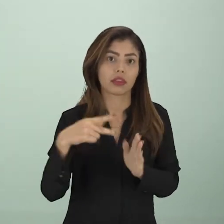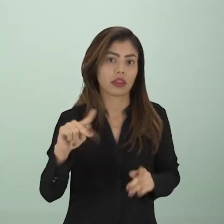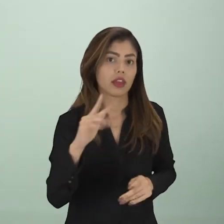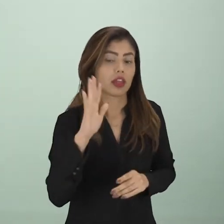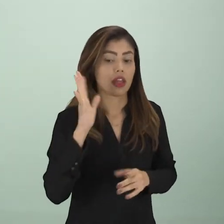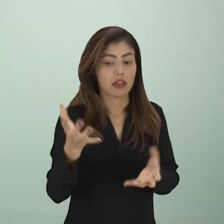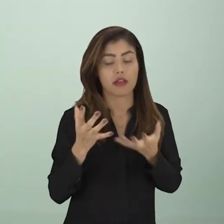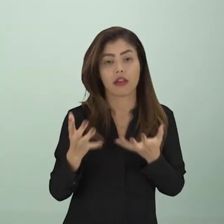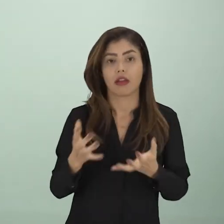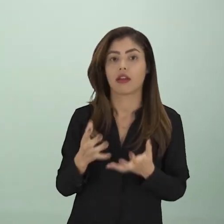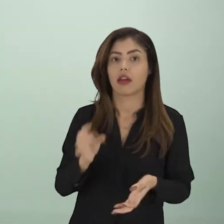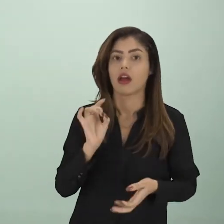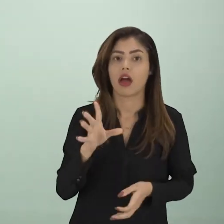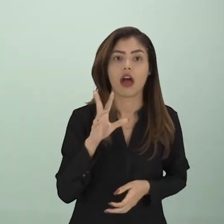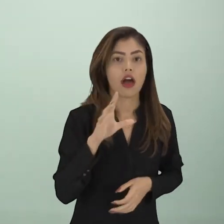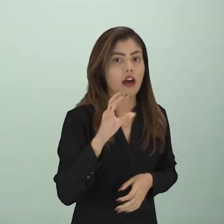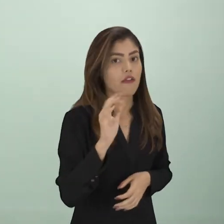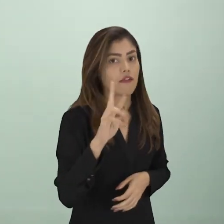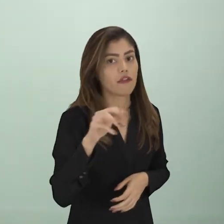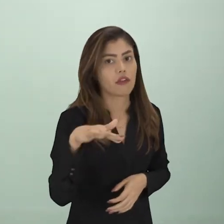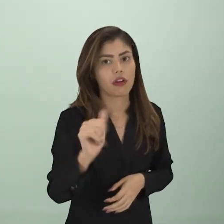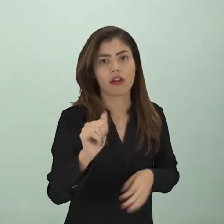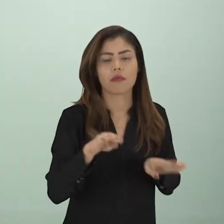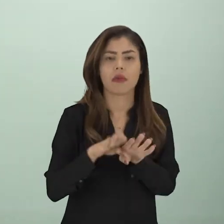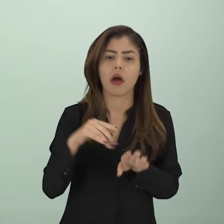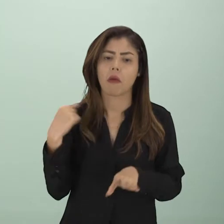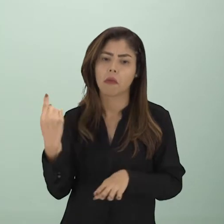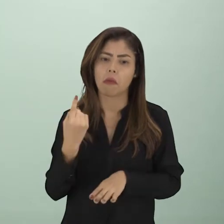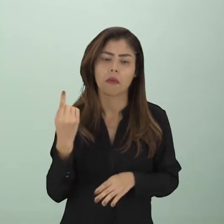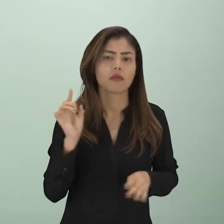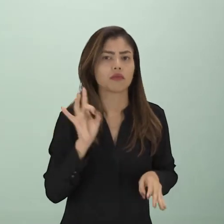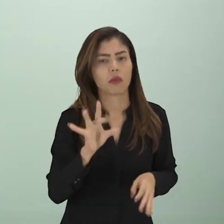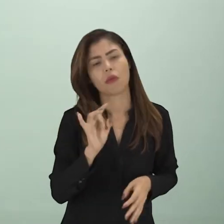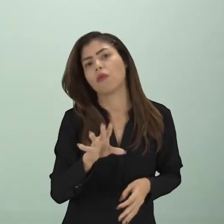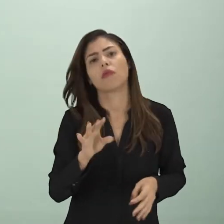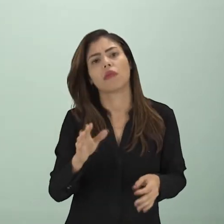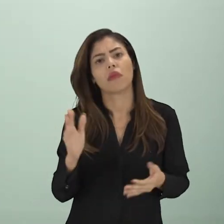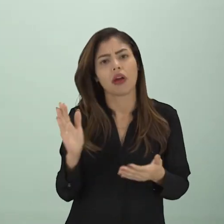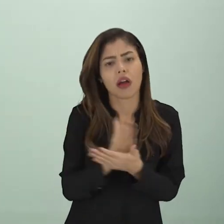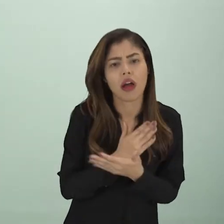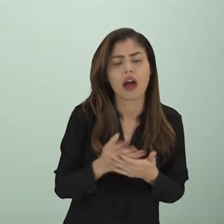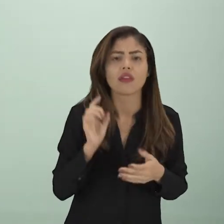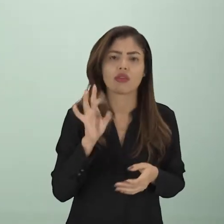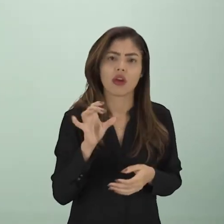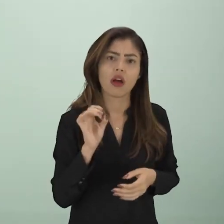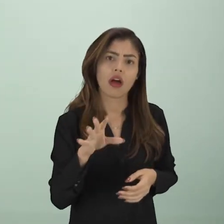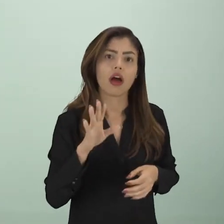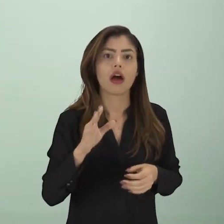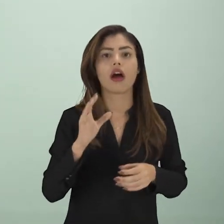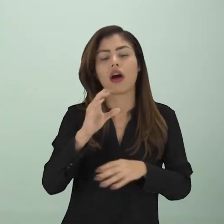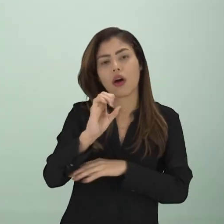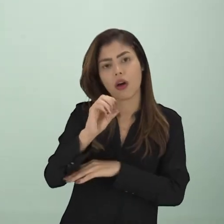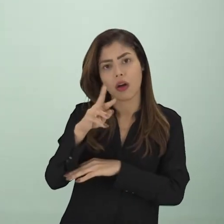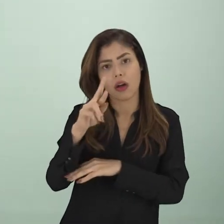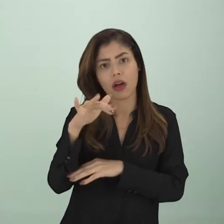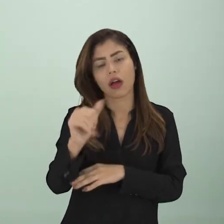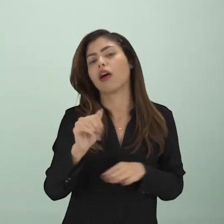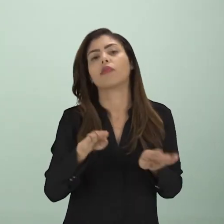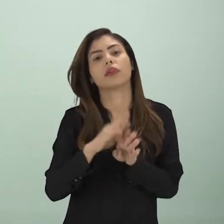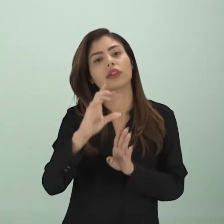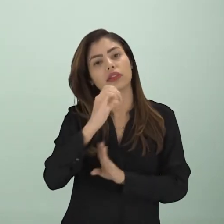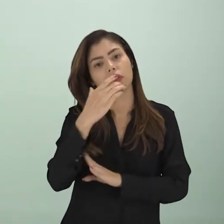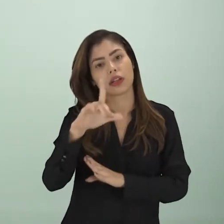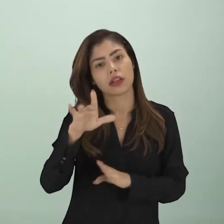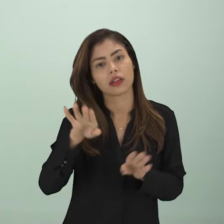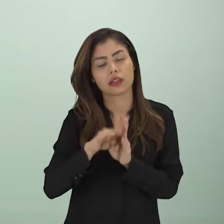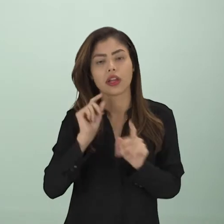ele queria formar o museu do regime, mas apenas com obras do naturalismo, com obras clássicas,